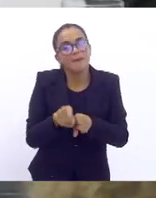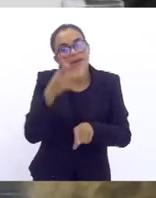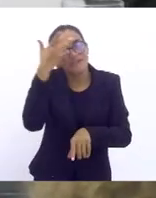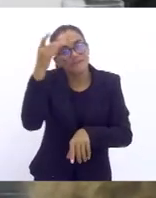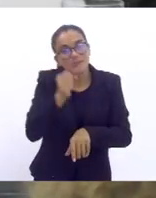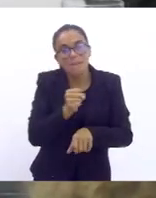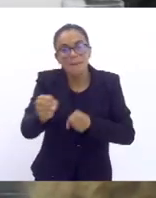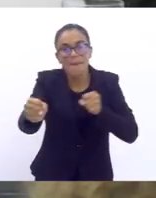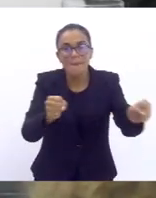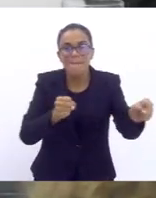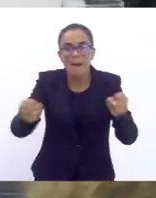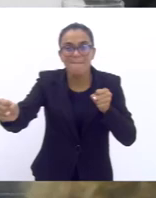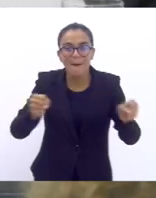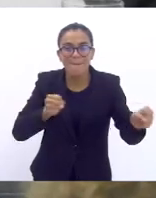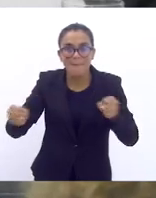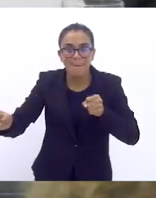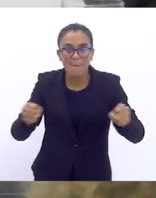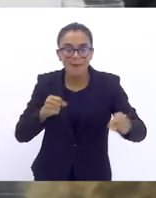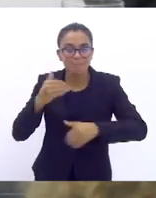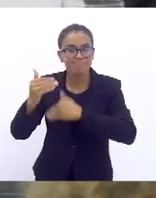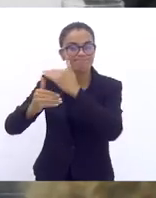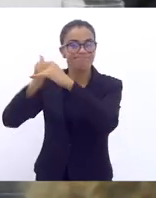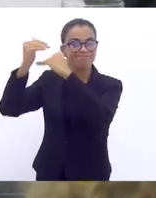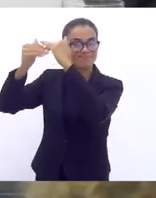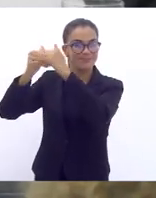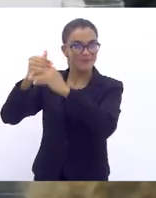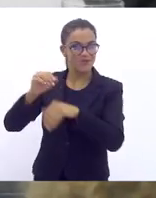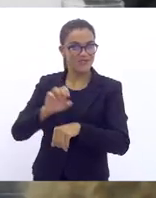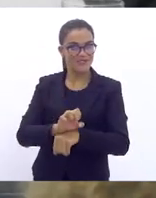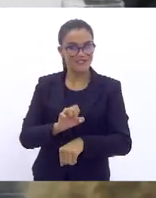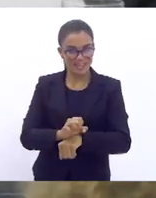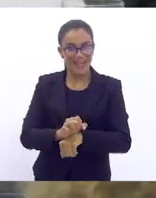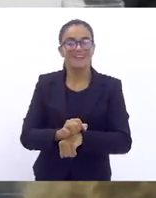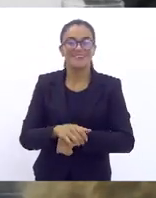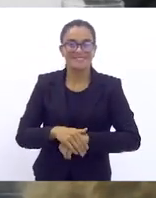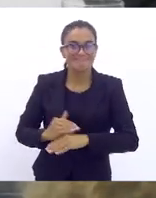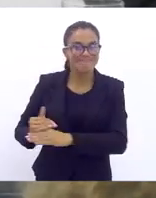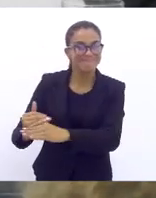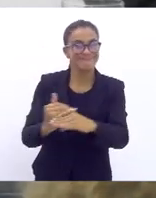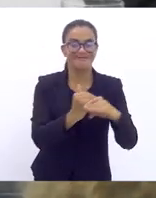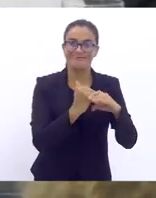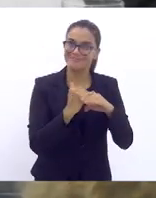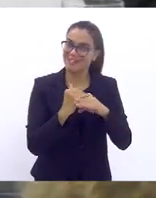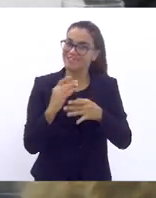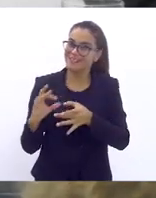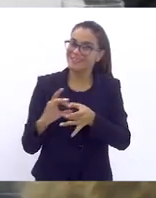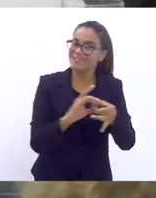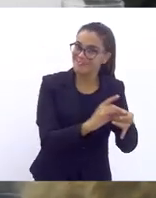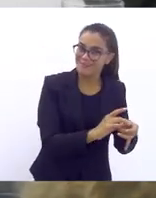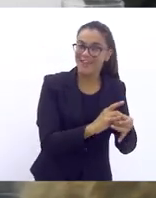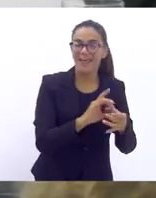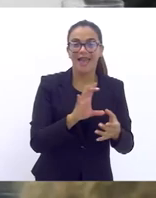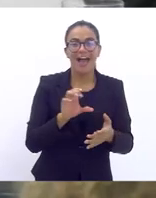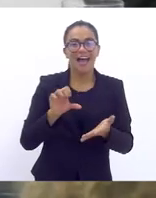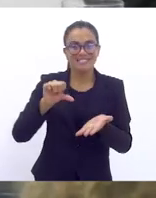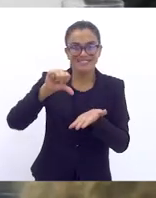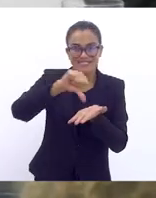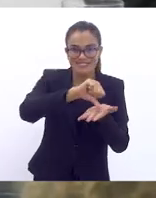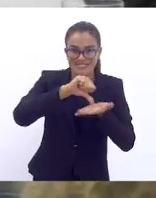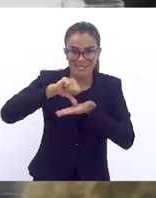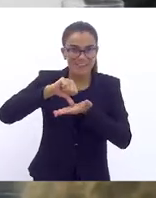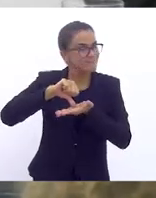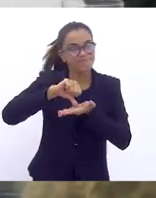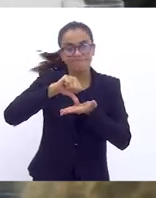outras regiões fazemos estado de se desenvolver por um como um todo né isso tem a ver com que nós chamamos das centralidades